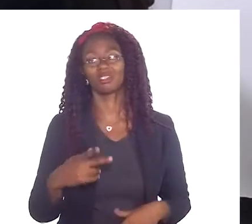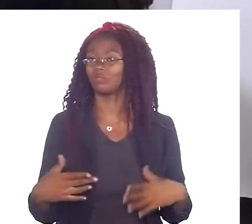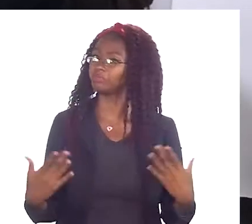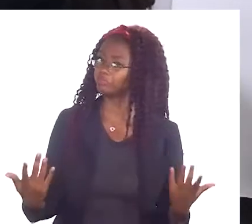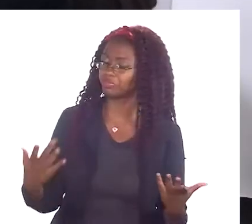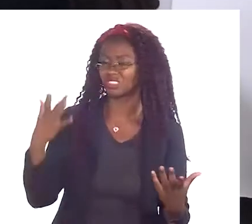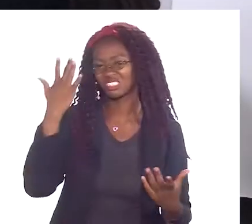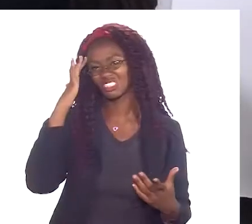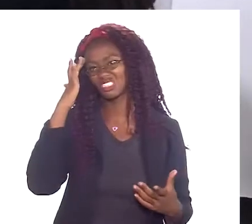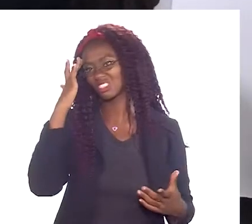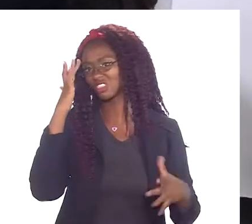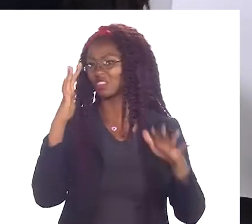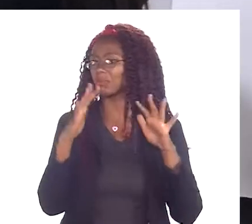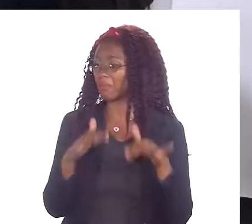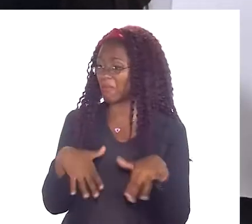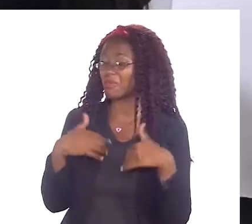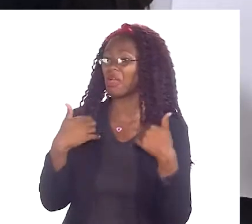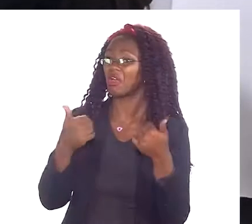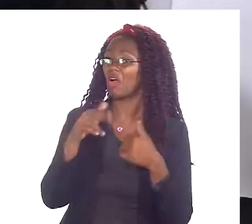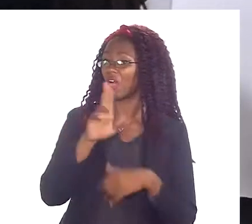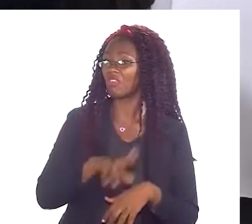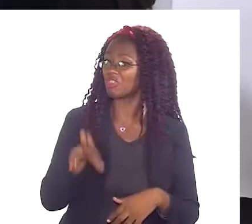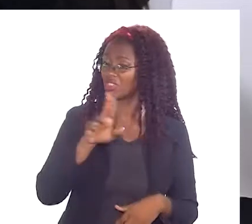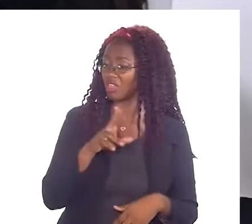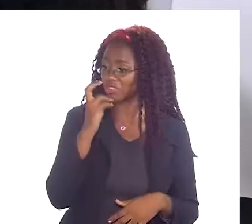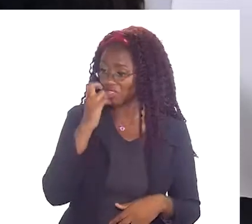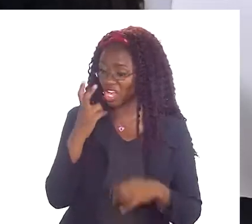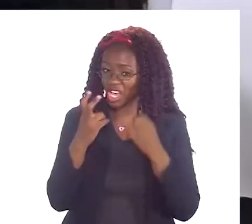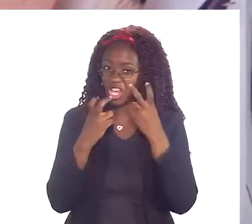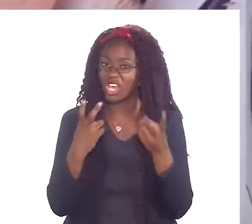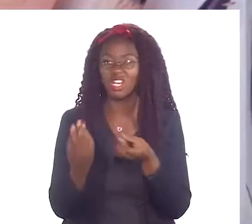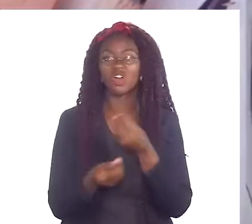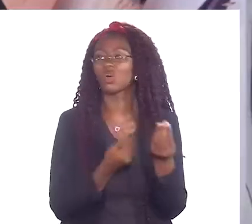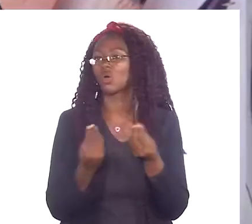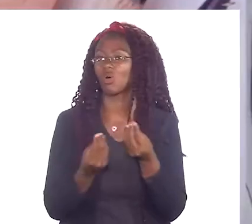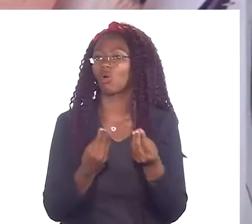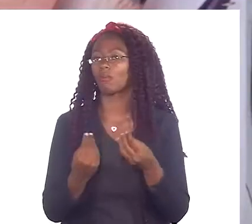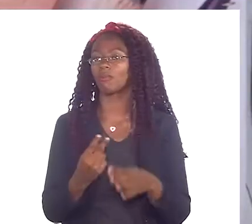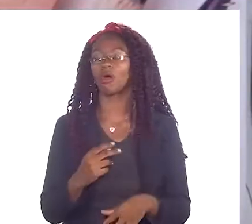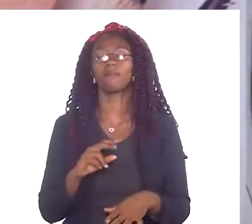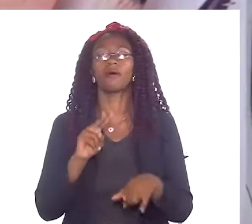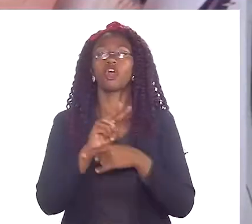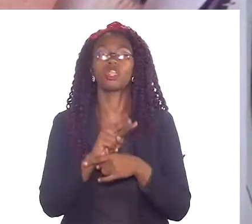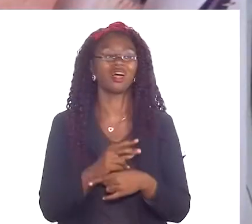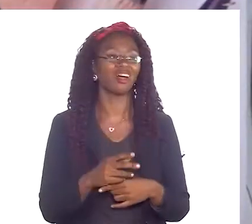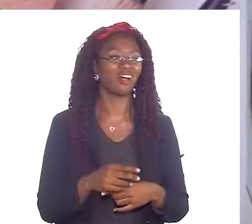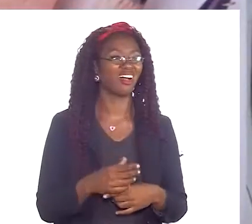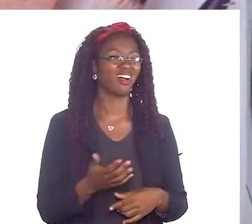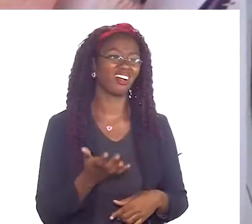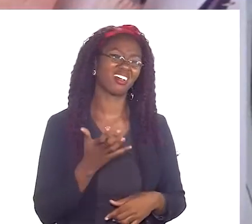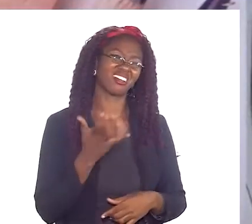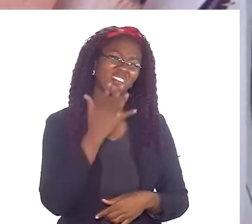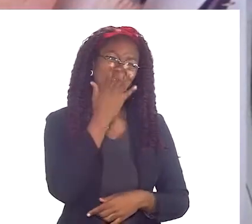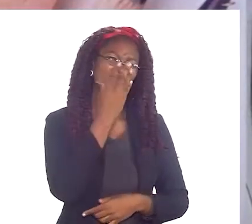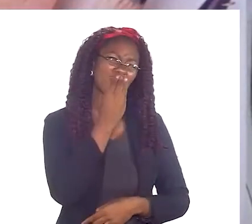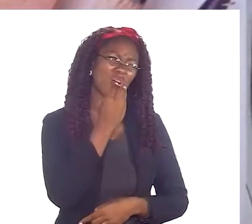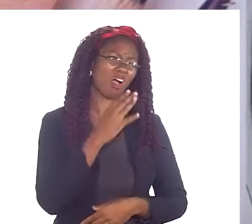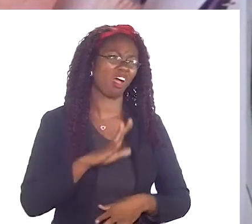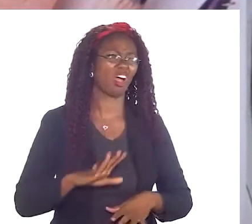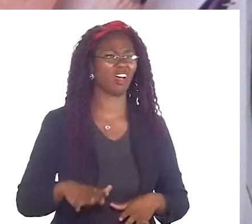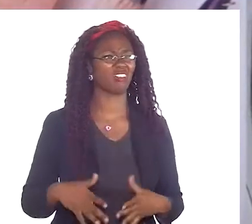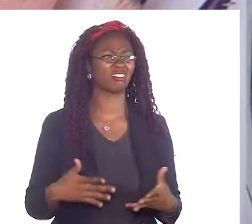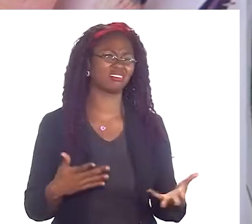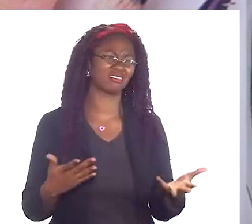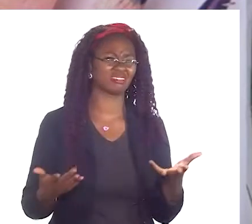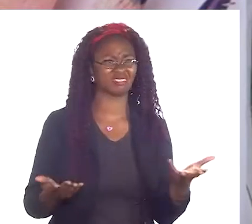as redes ficam ainda mais visadas, e de que forma elas ficam e como que a gente pode se proteger. Poxa, mas eu queria tanto colocar aquela